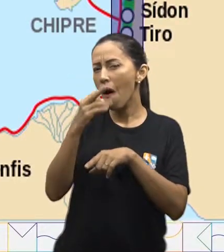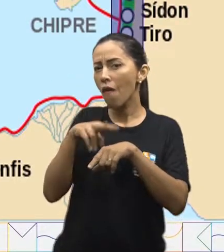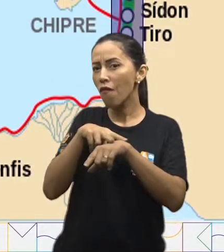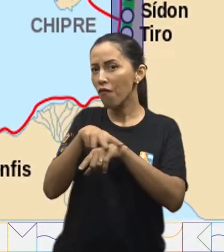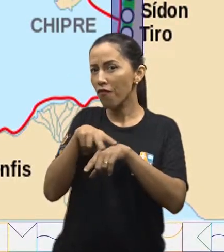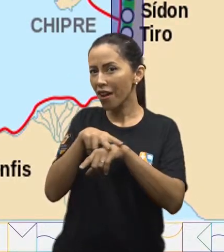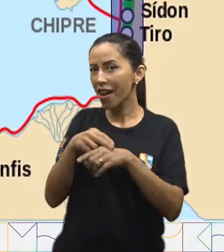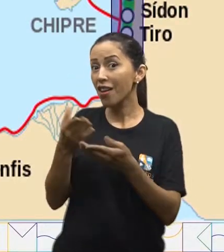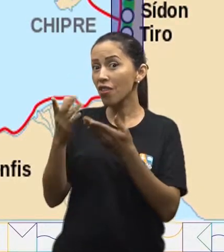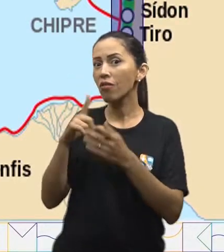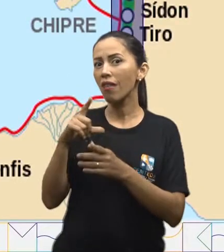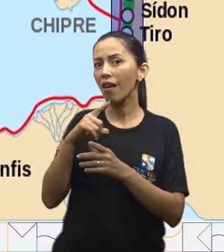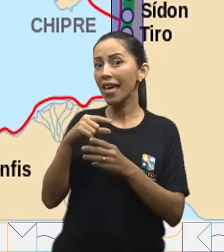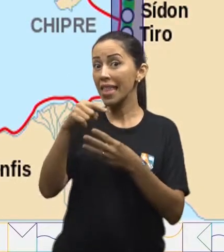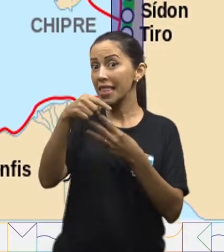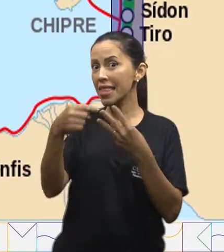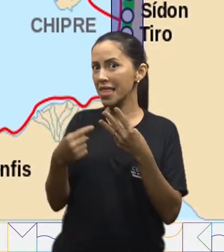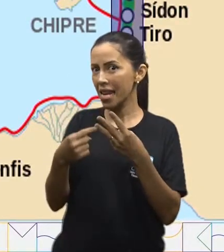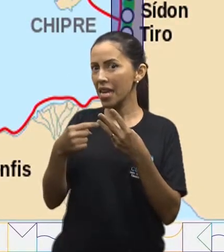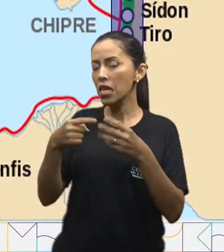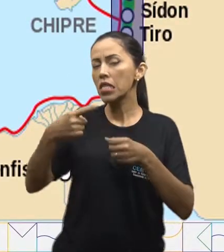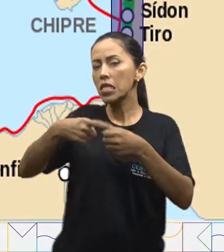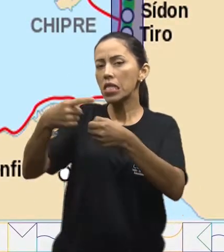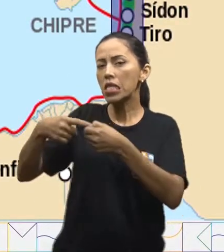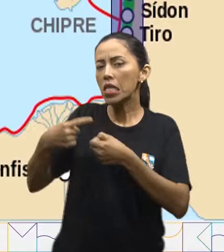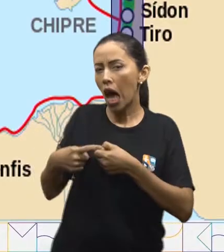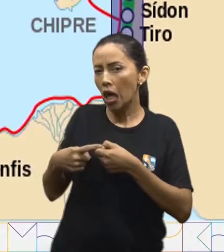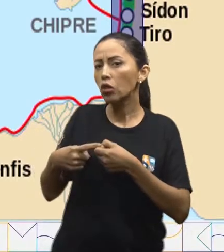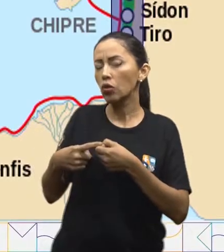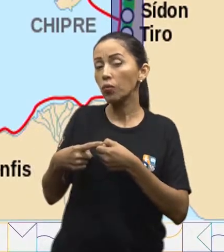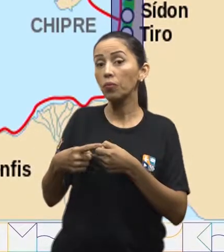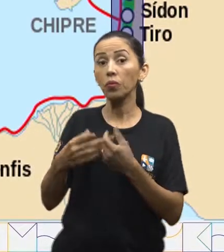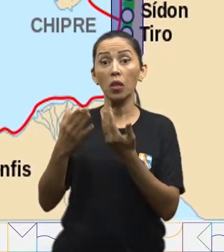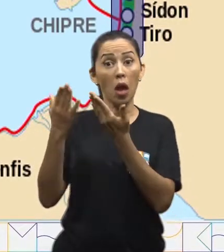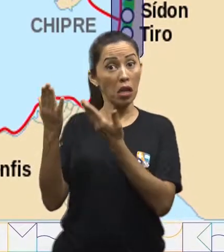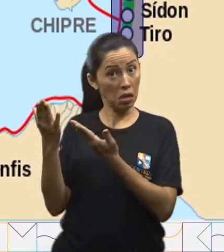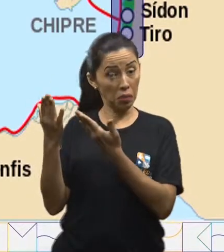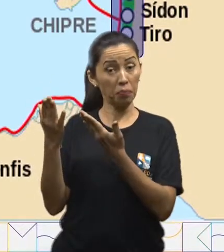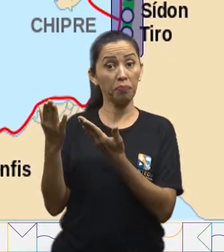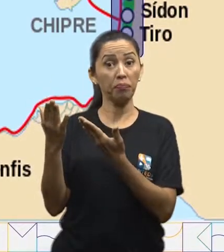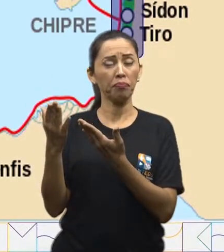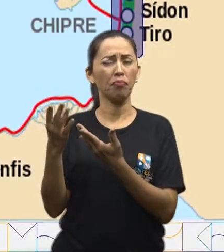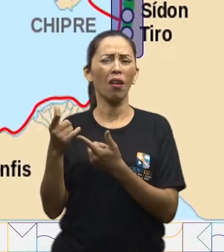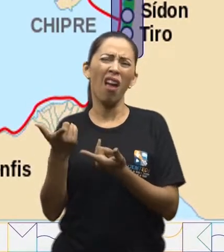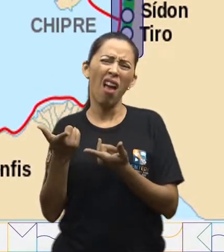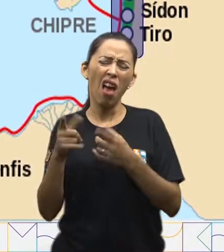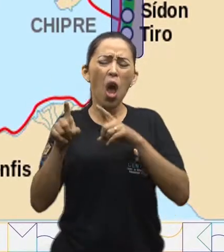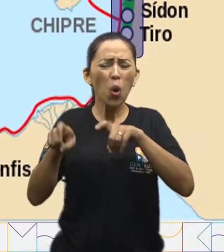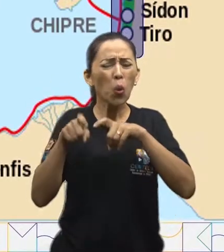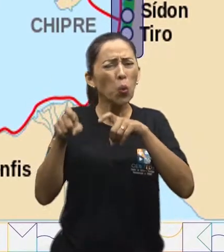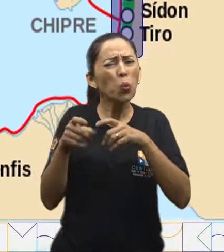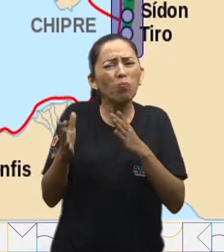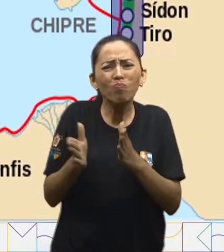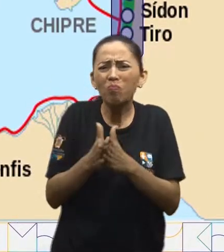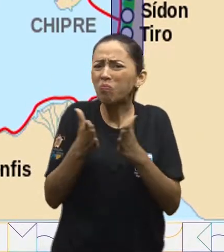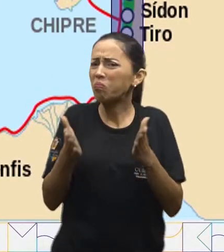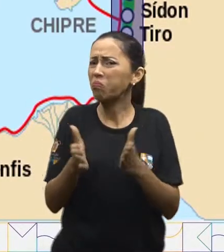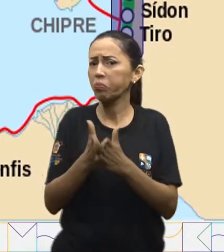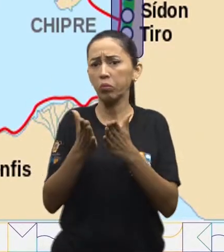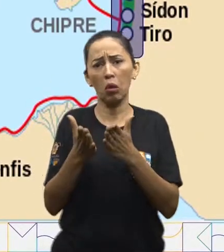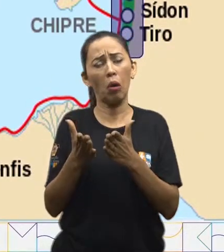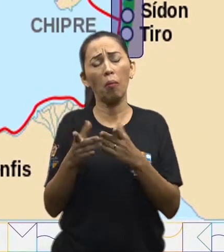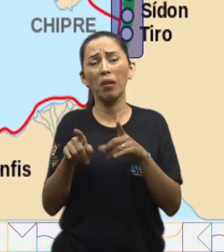3 cidades em destaque ali. Ali é a Fenícia. A região ela era pouco favorável para a agricultura,